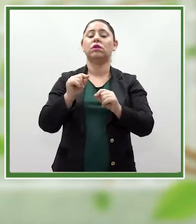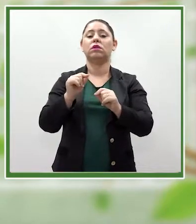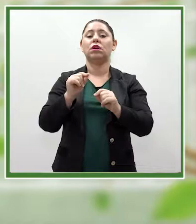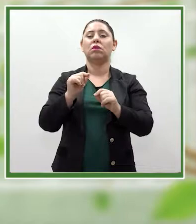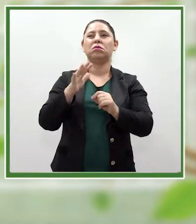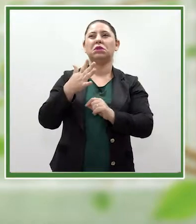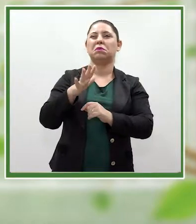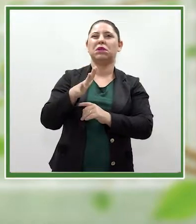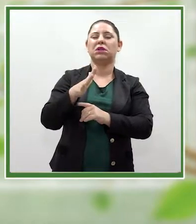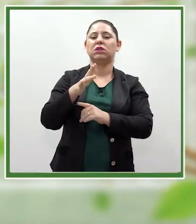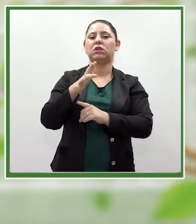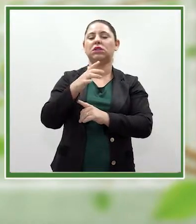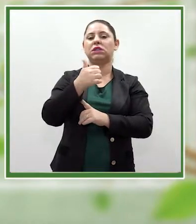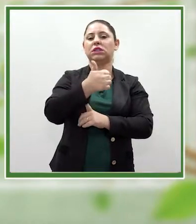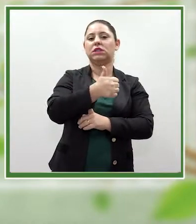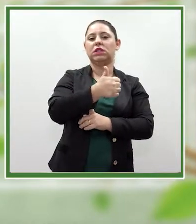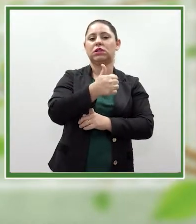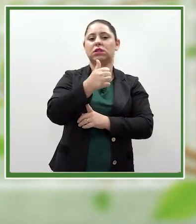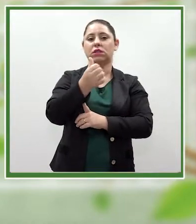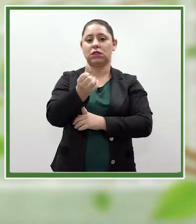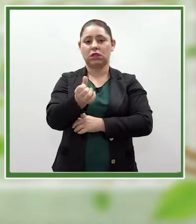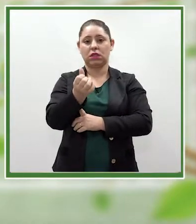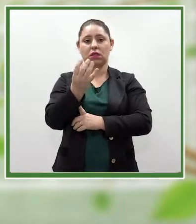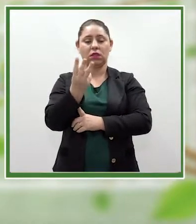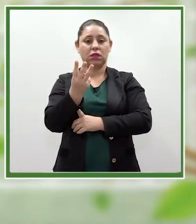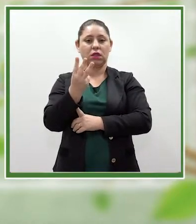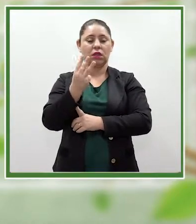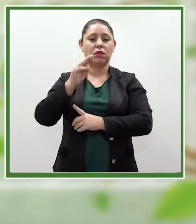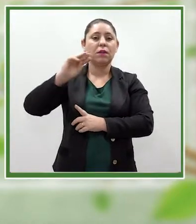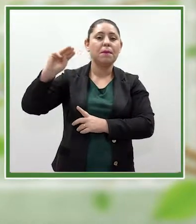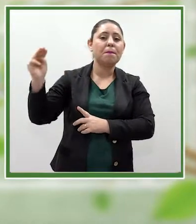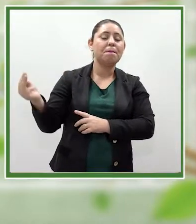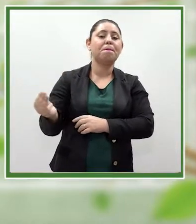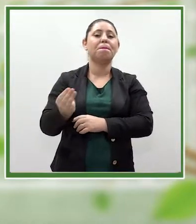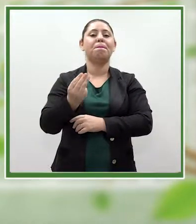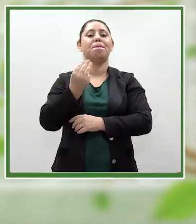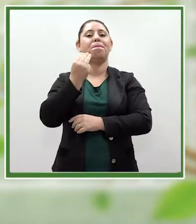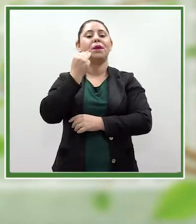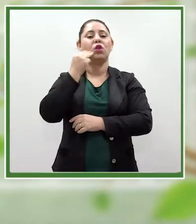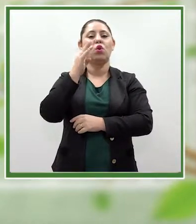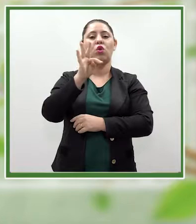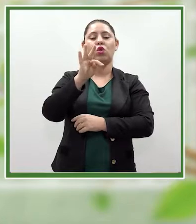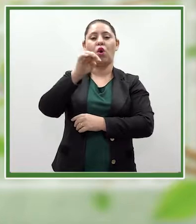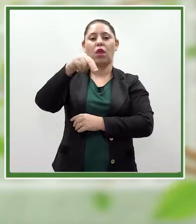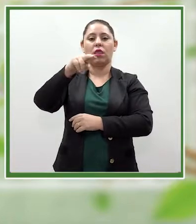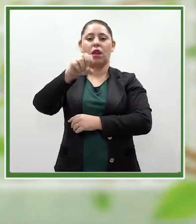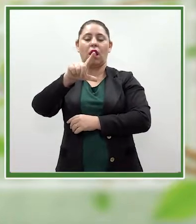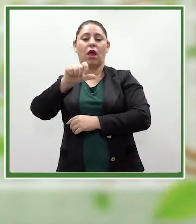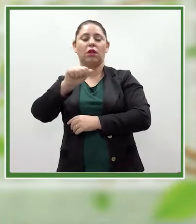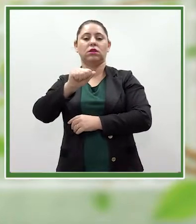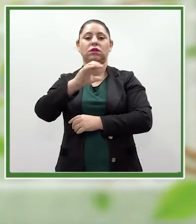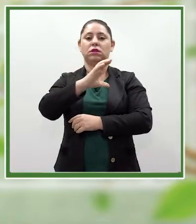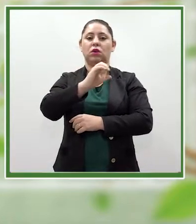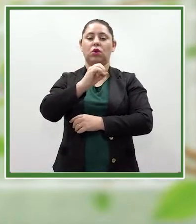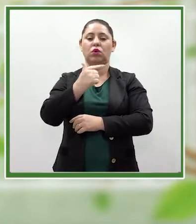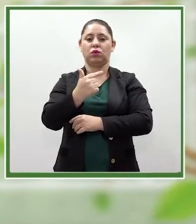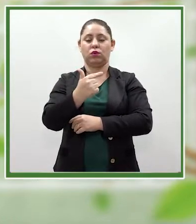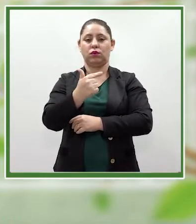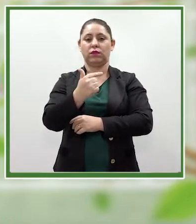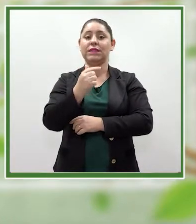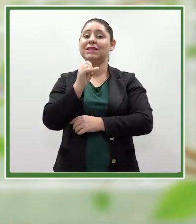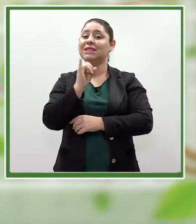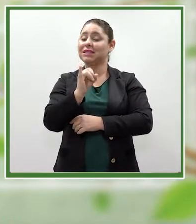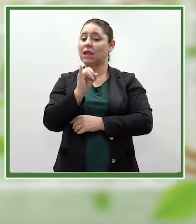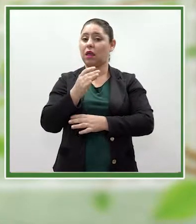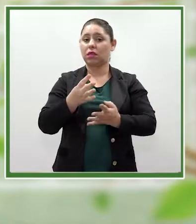perspectiva de mitigação na casa de até 163 milhões de toneladas de CO2